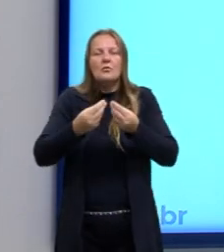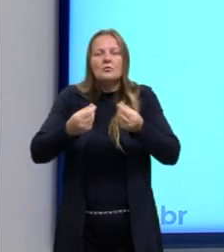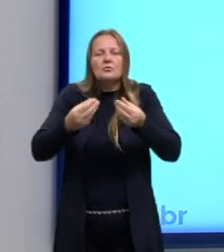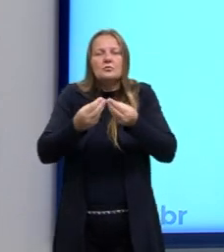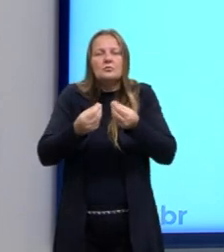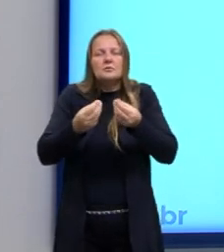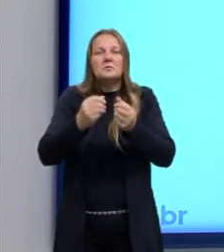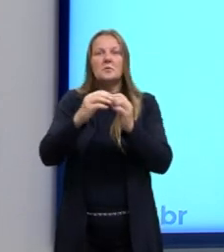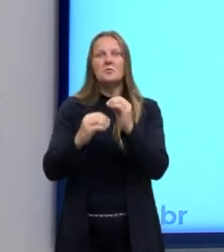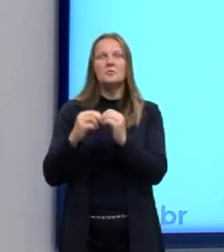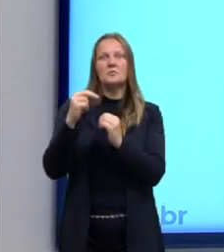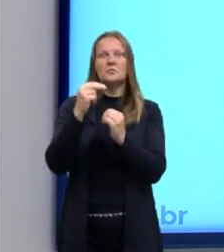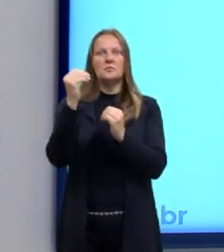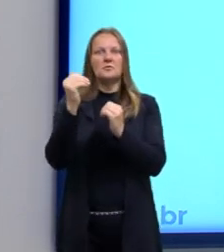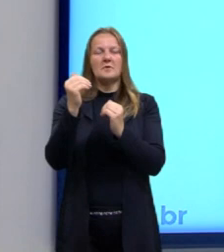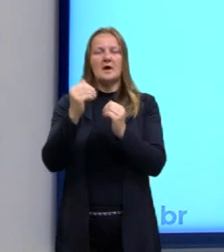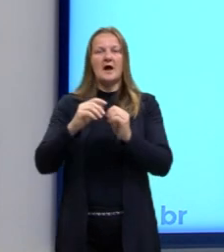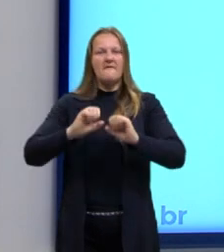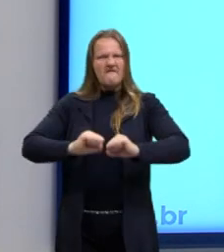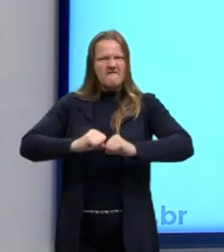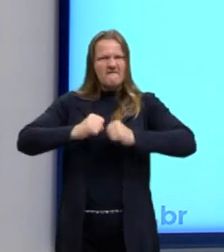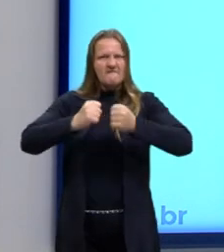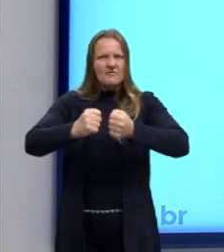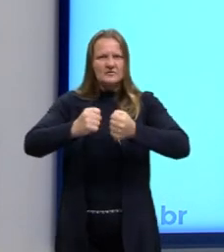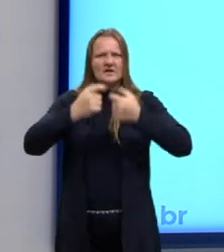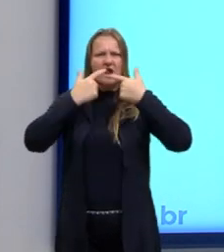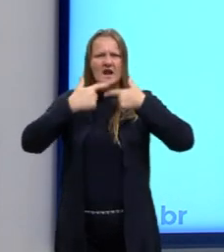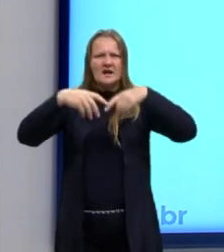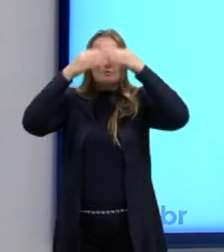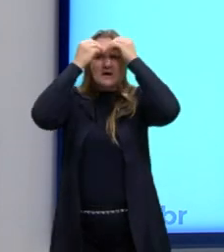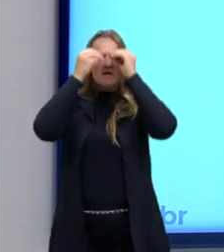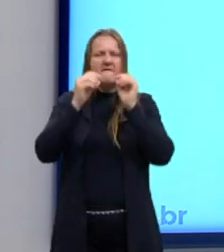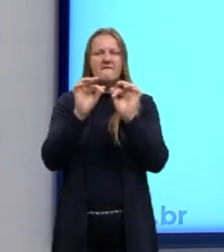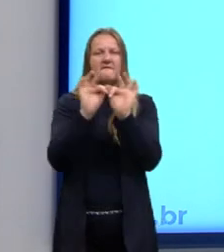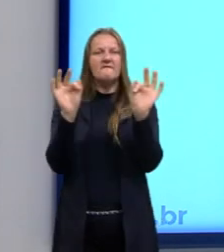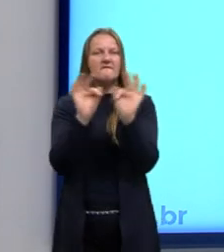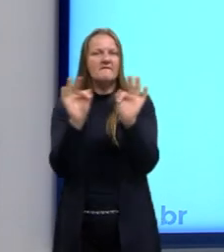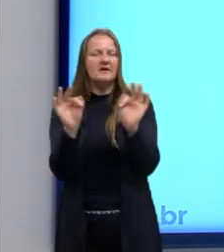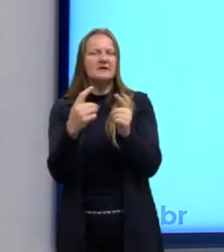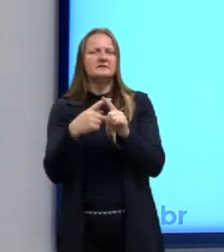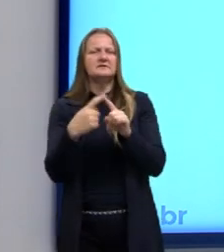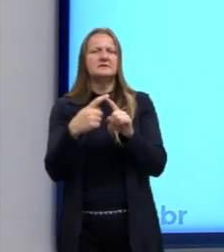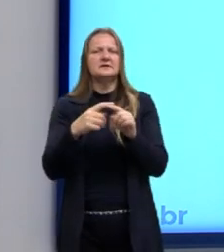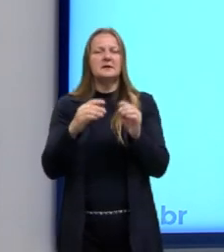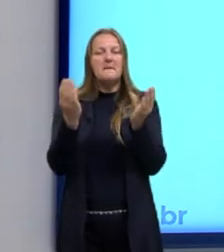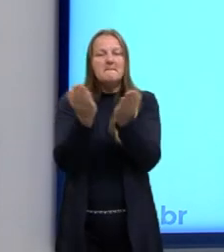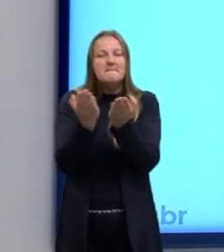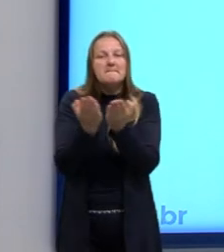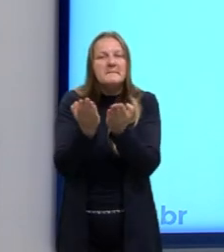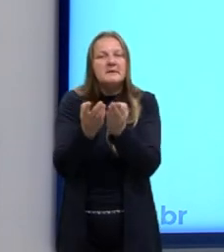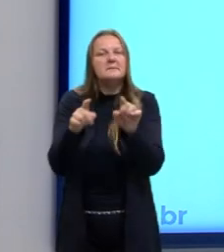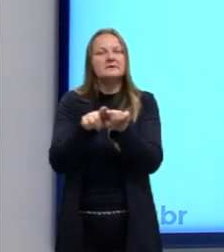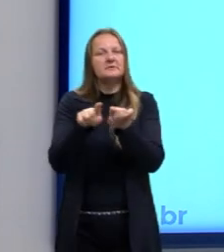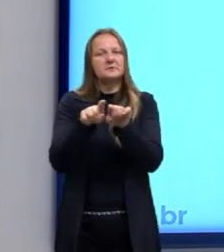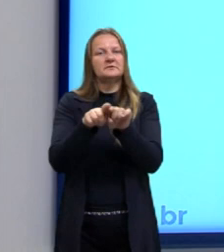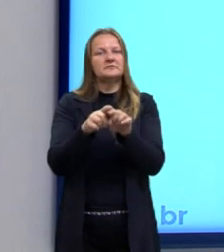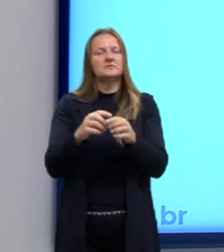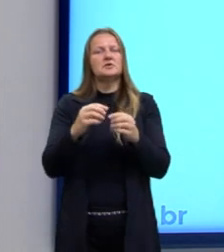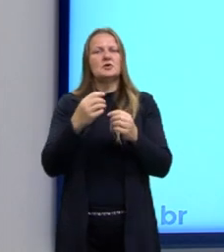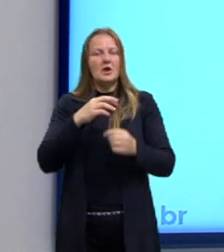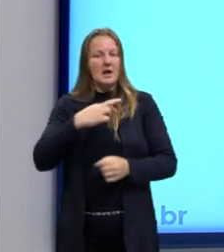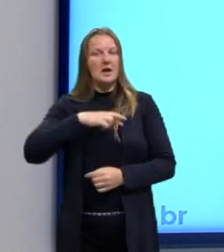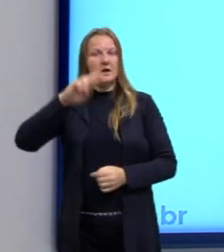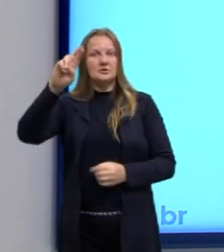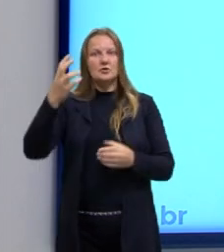importância e a força da linguagem naquele momento as frases as próprias frases bíblicas né onde